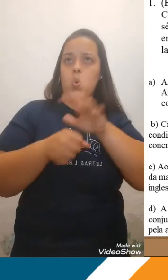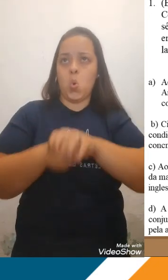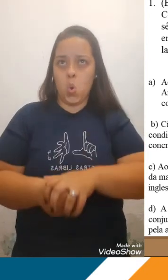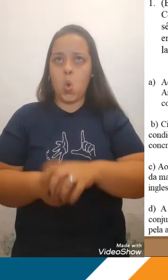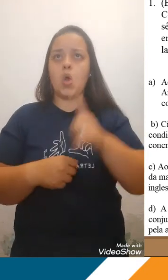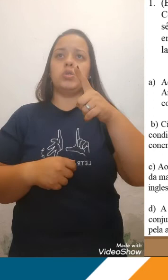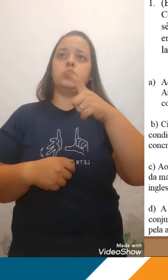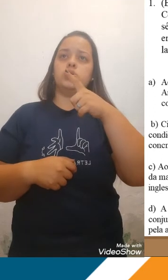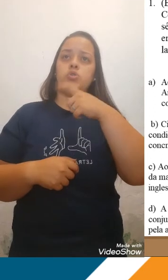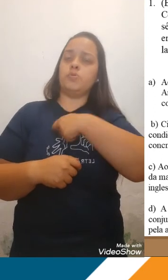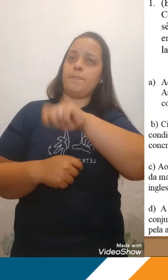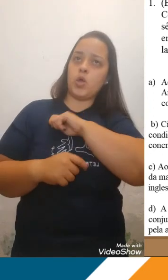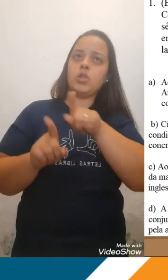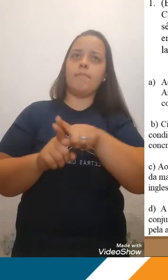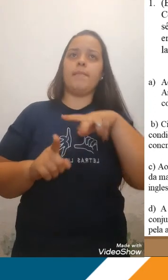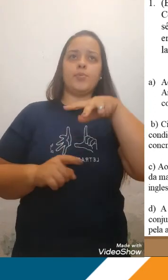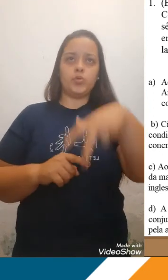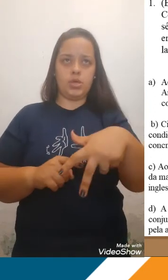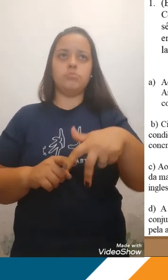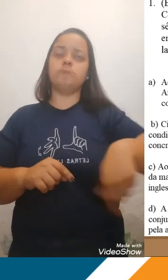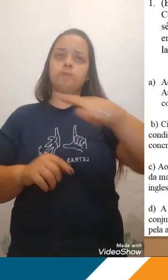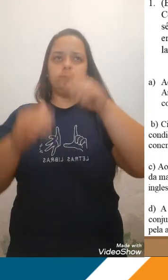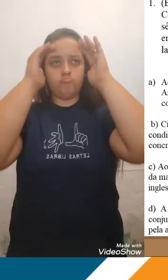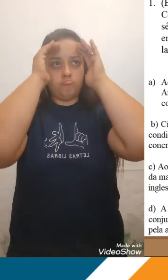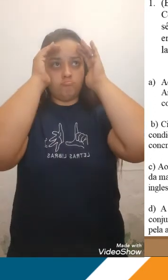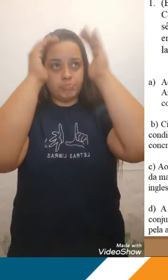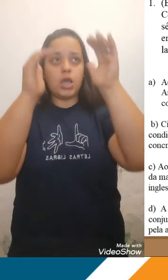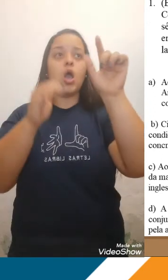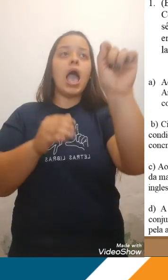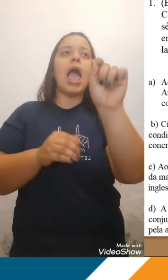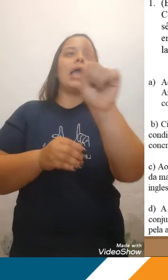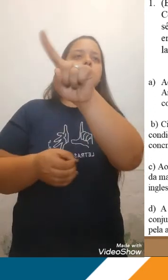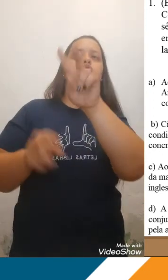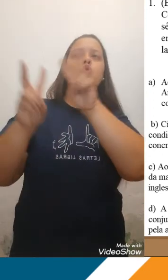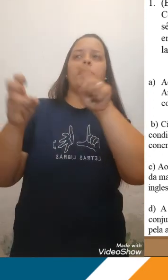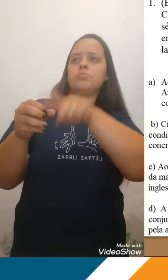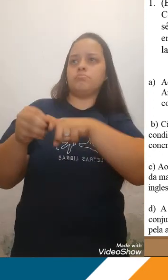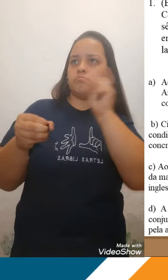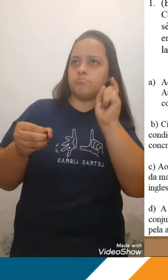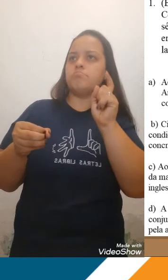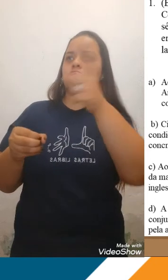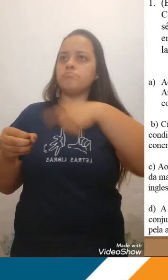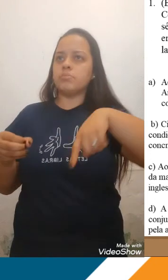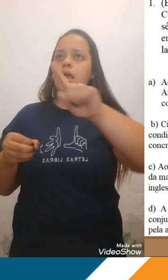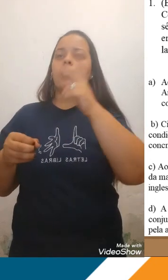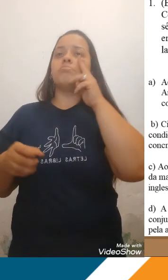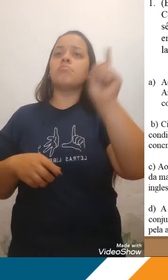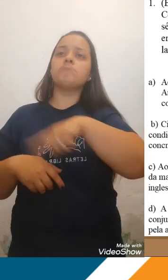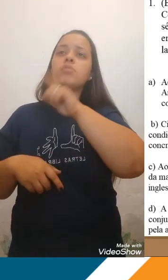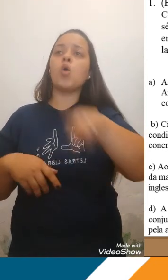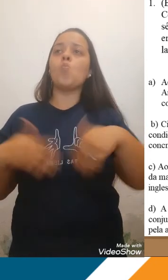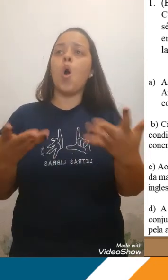emancipação das colônias espanholas e portuguesas. A respeito desse processo de independência latino-americana, assinale